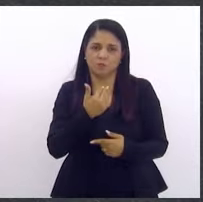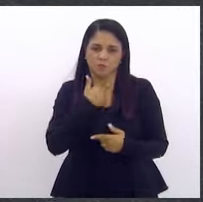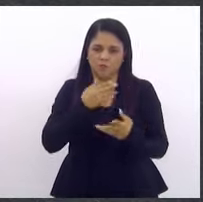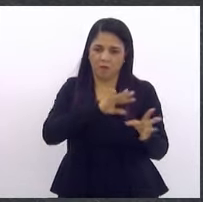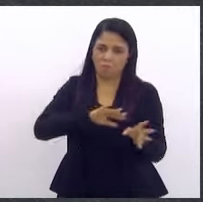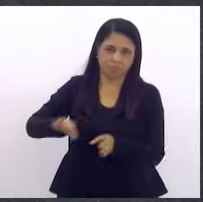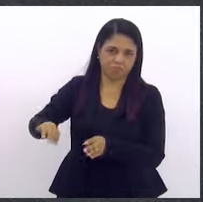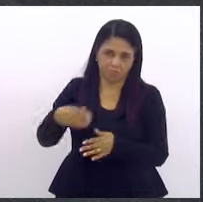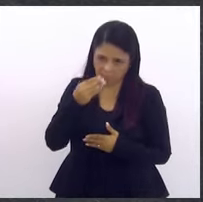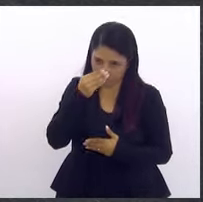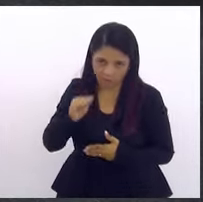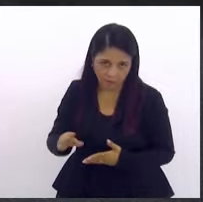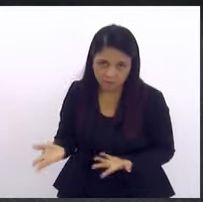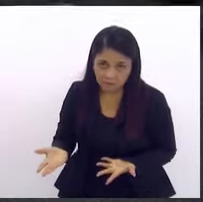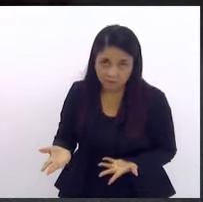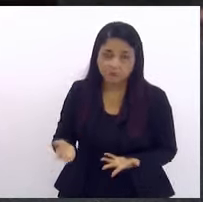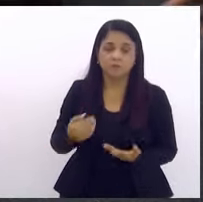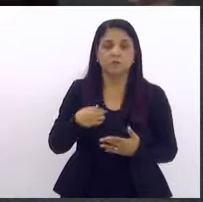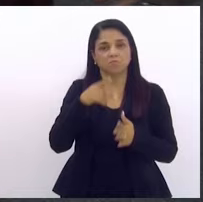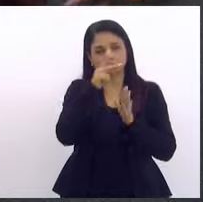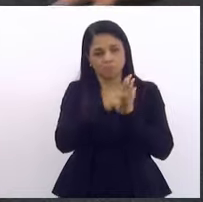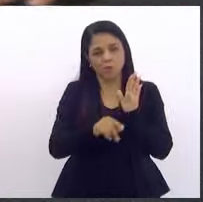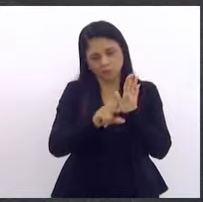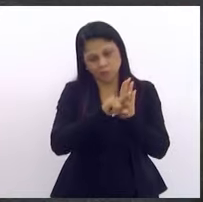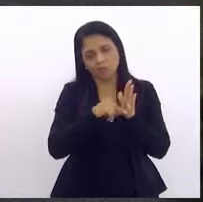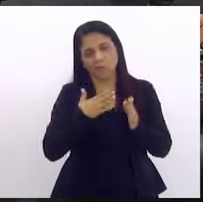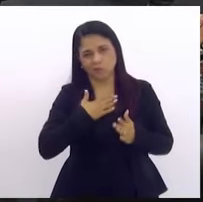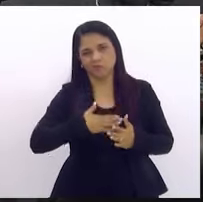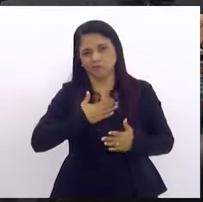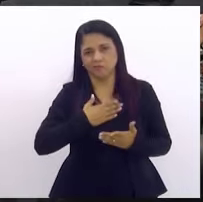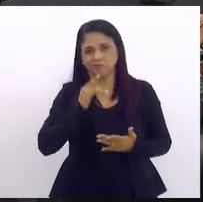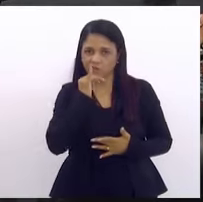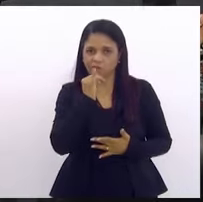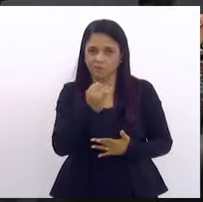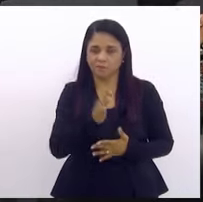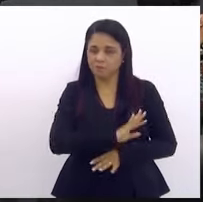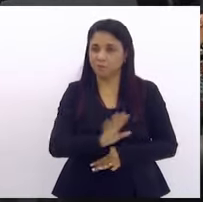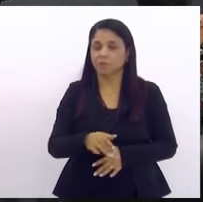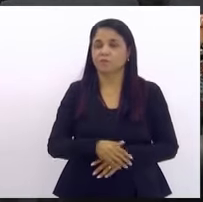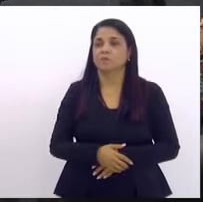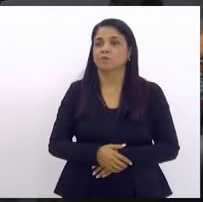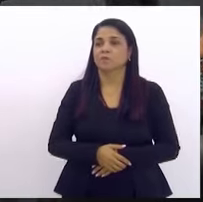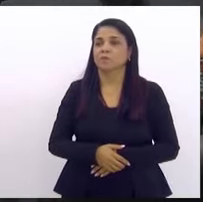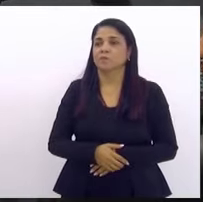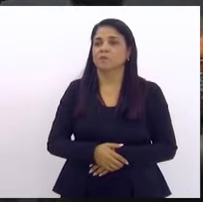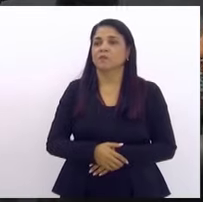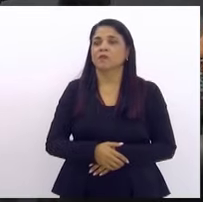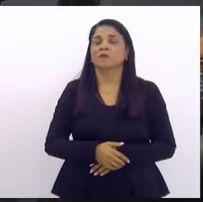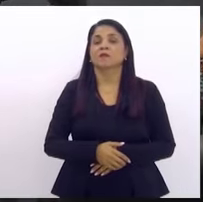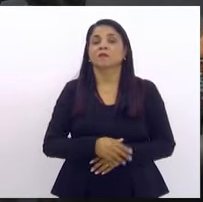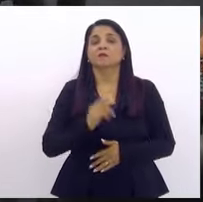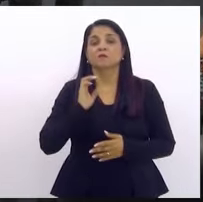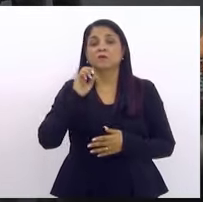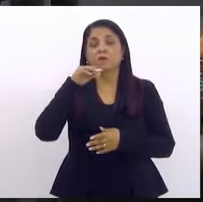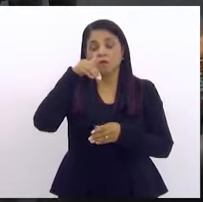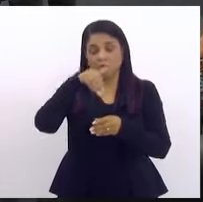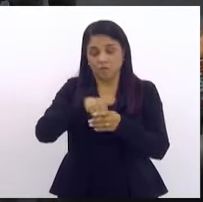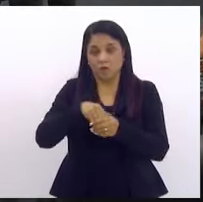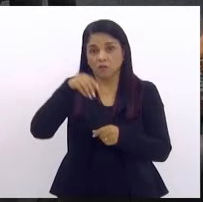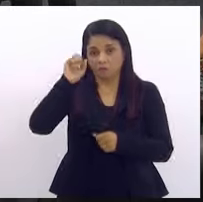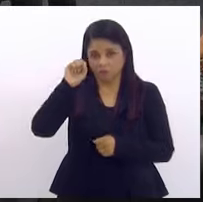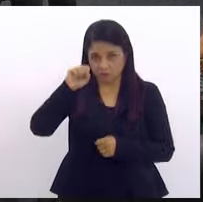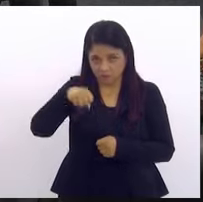Era esses projetos que eu gostaria de pontuar. Obrigada, presidente. Senhor presidente, voto sim e quanto ao